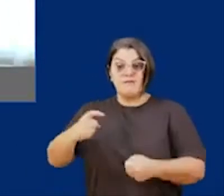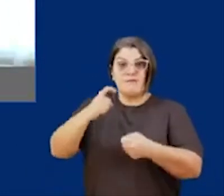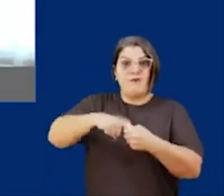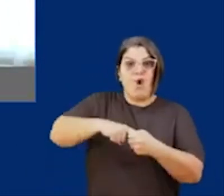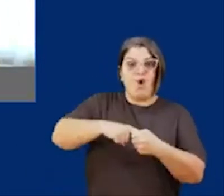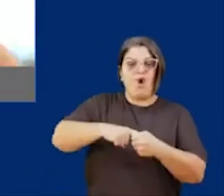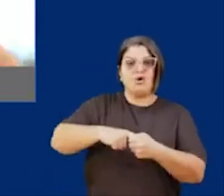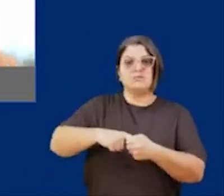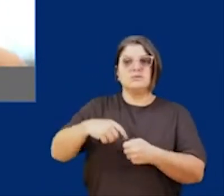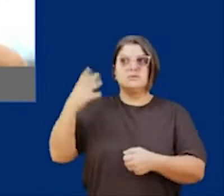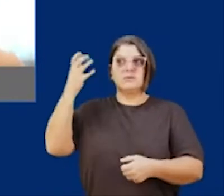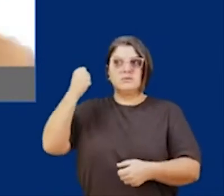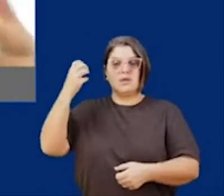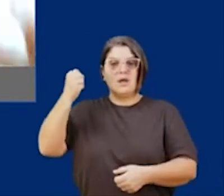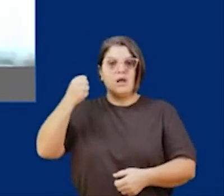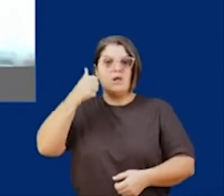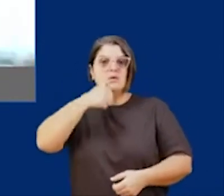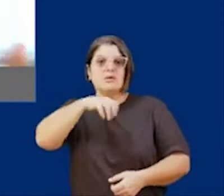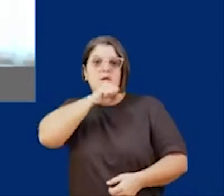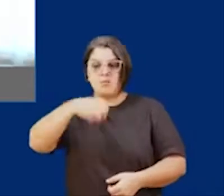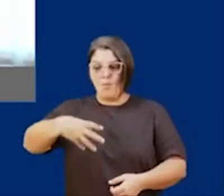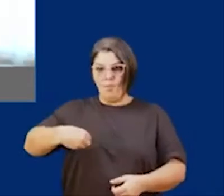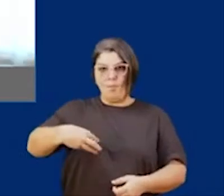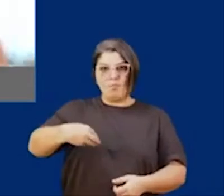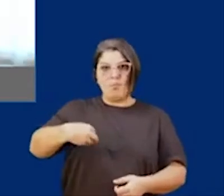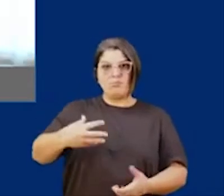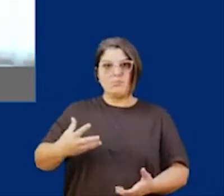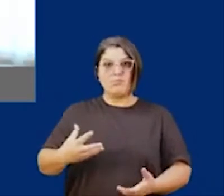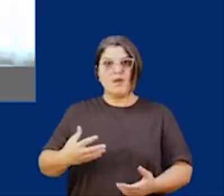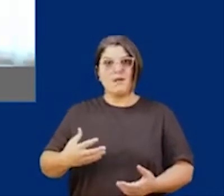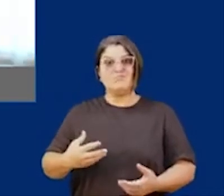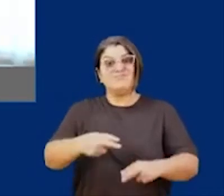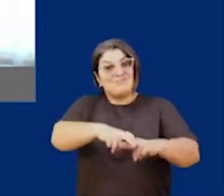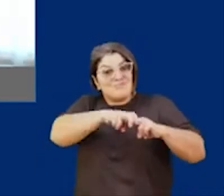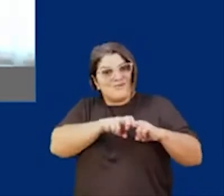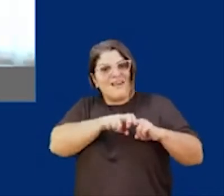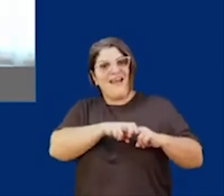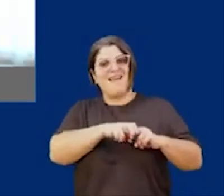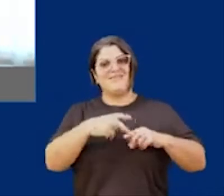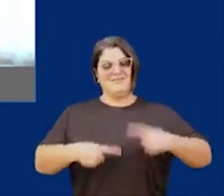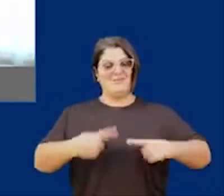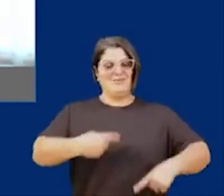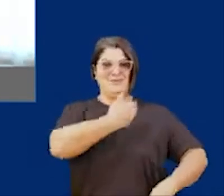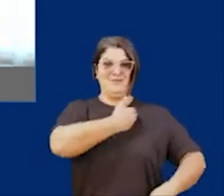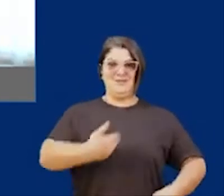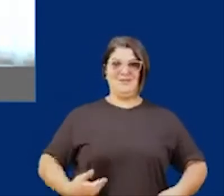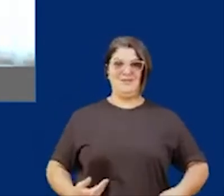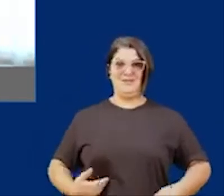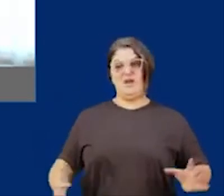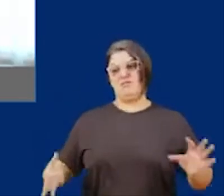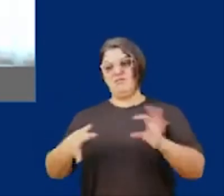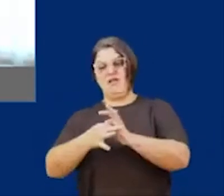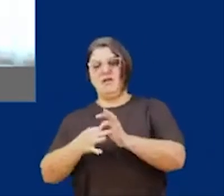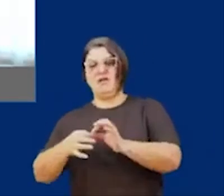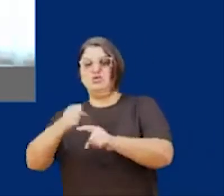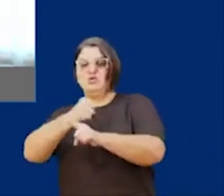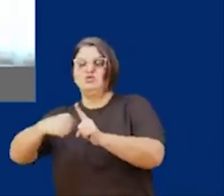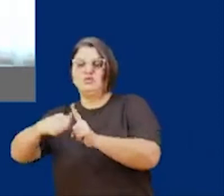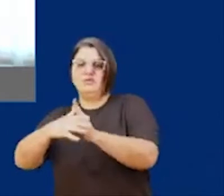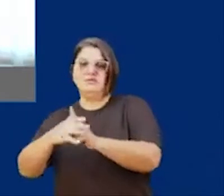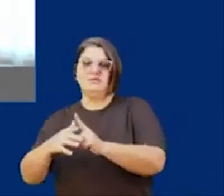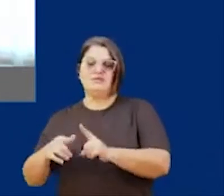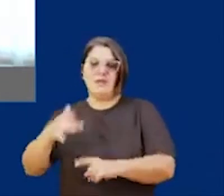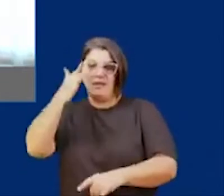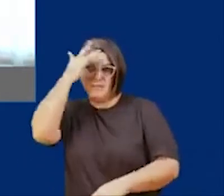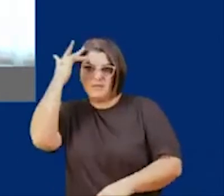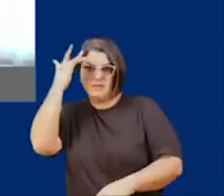amamentação, e através de políticas públicas associadas à ação da sociedade civil. E eu acho que isso é muito bacana da gente